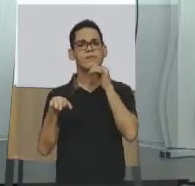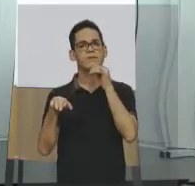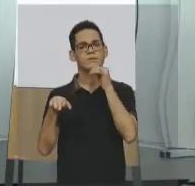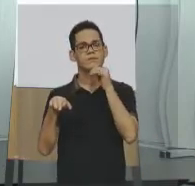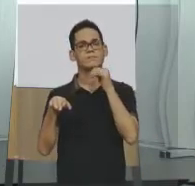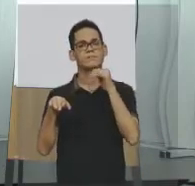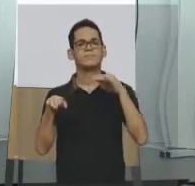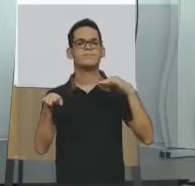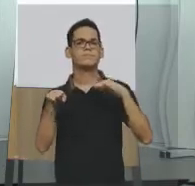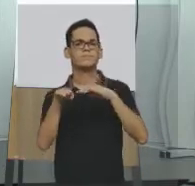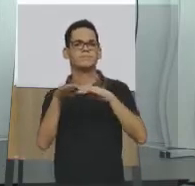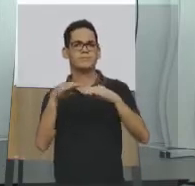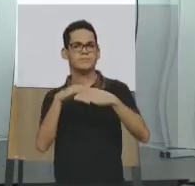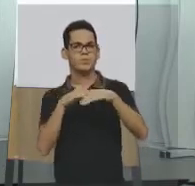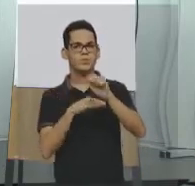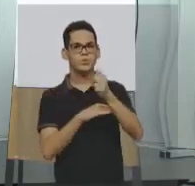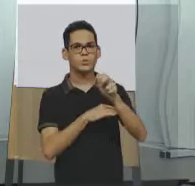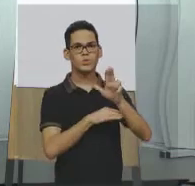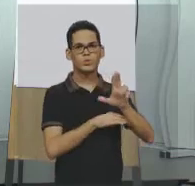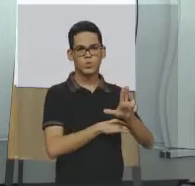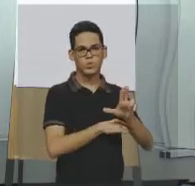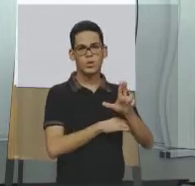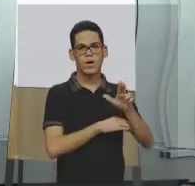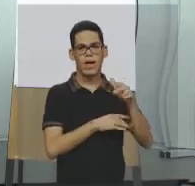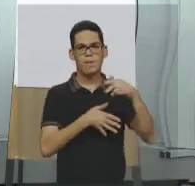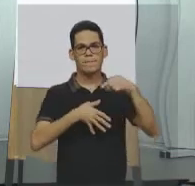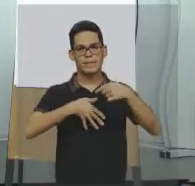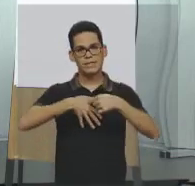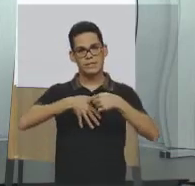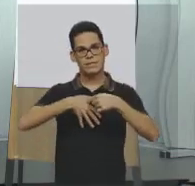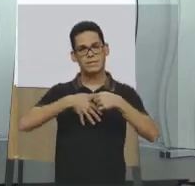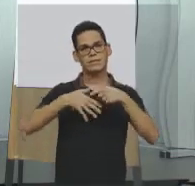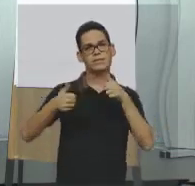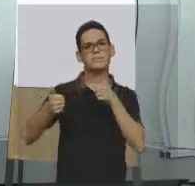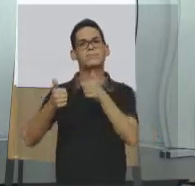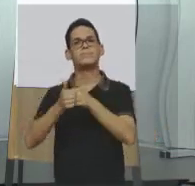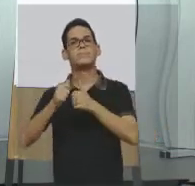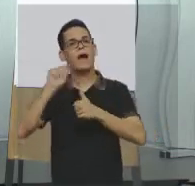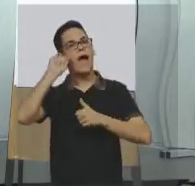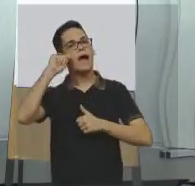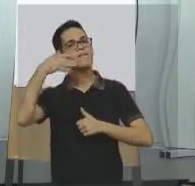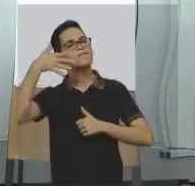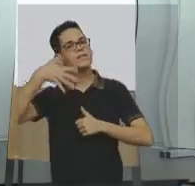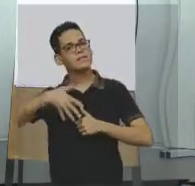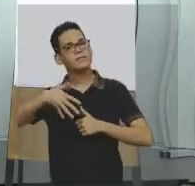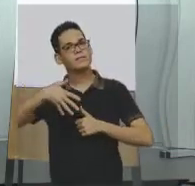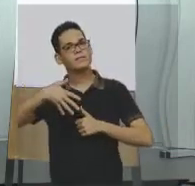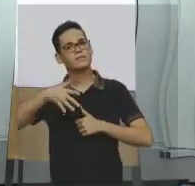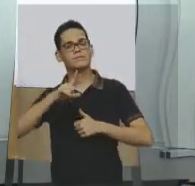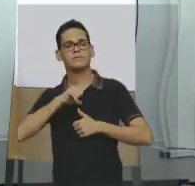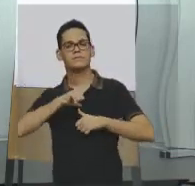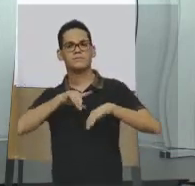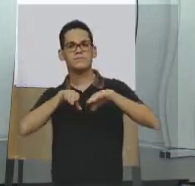a placa sul-americana com a placa africana que estão se afastando.